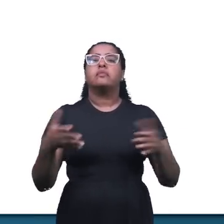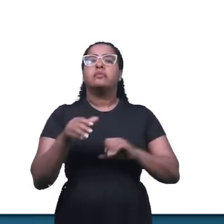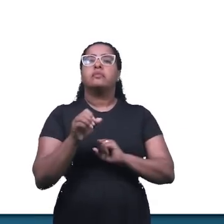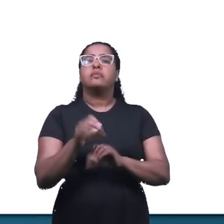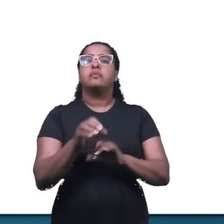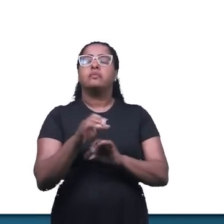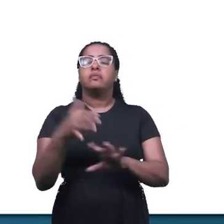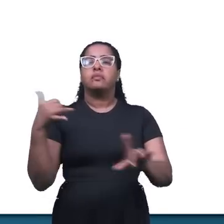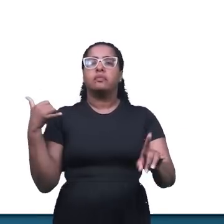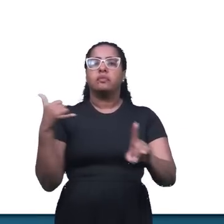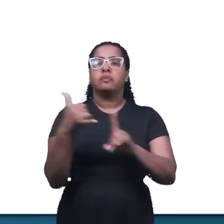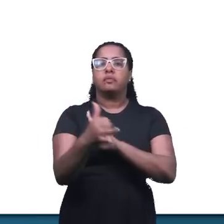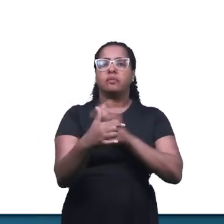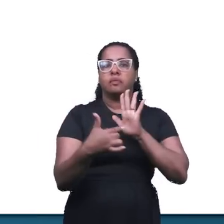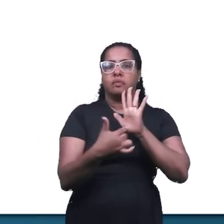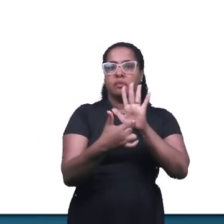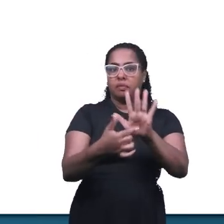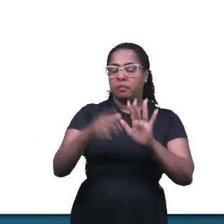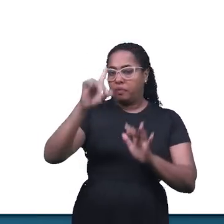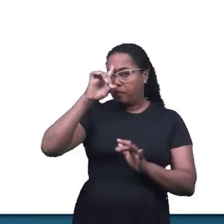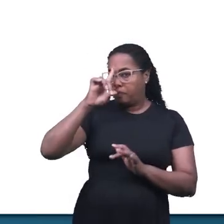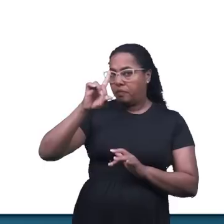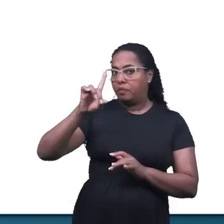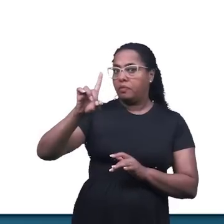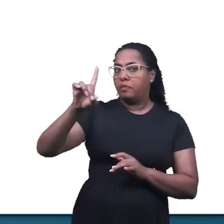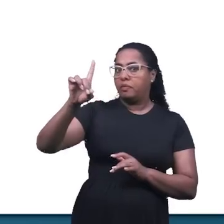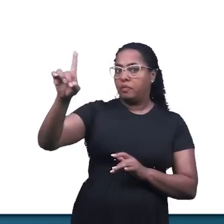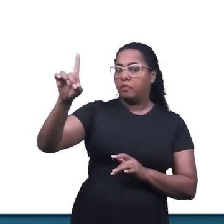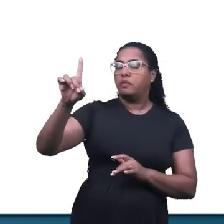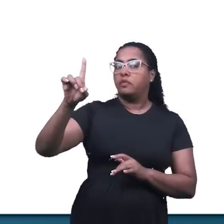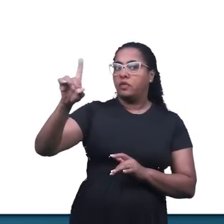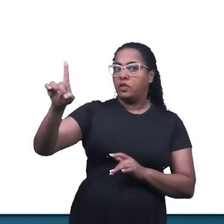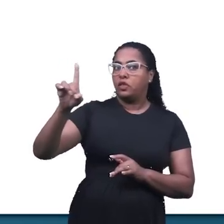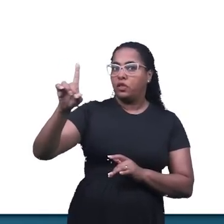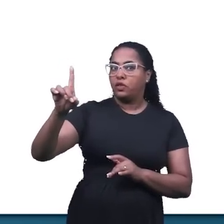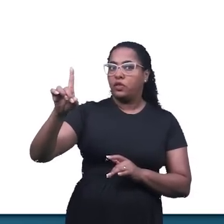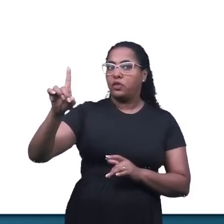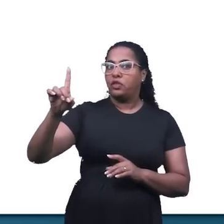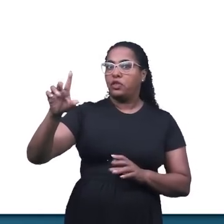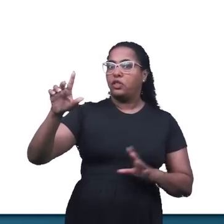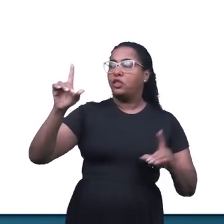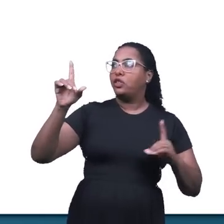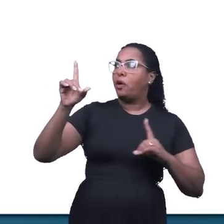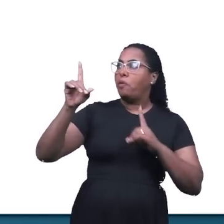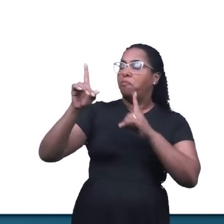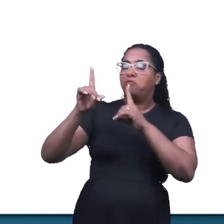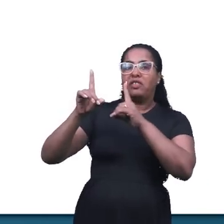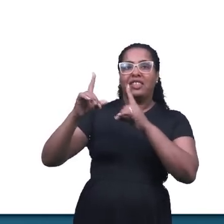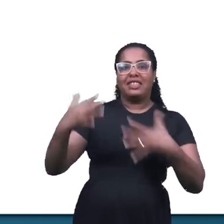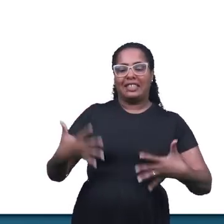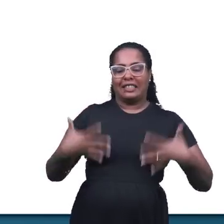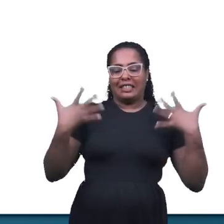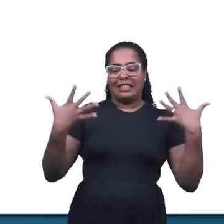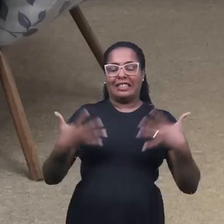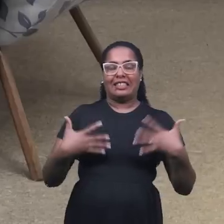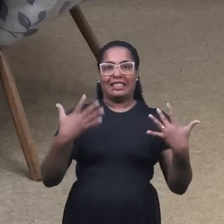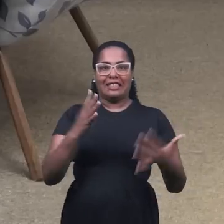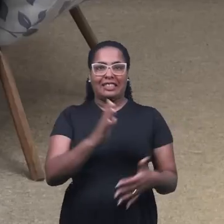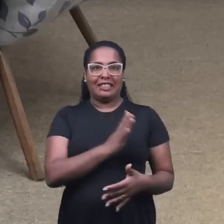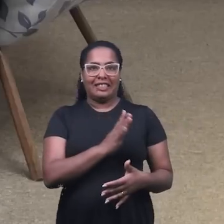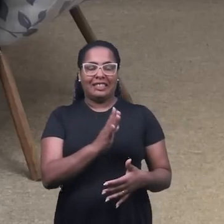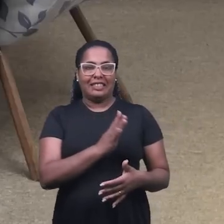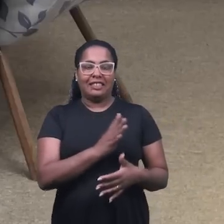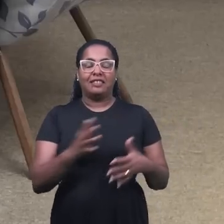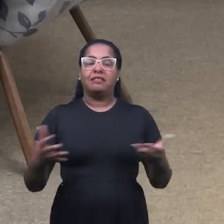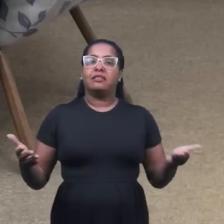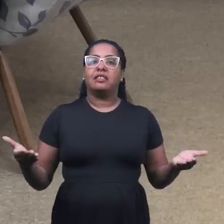profética da expressão no dia do seu desposório e no dia do júbilo do seu coração? Quem